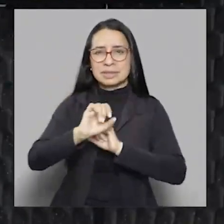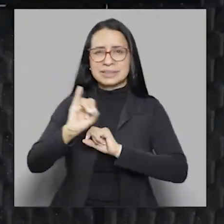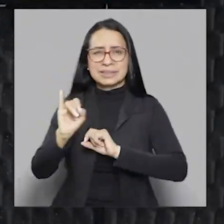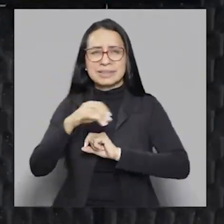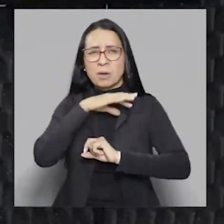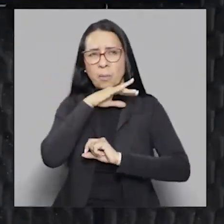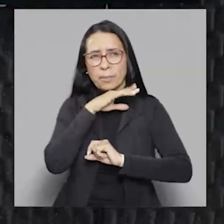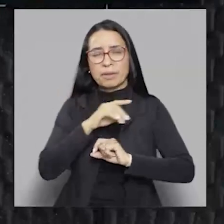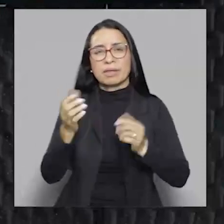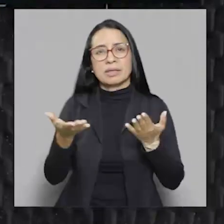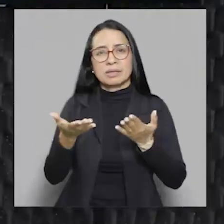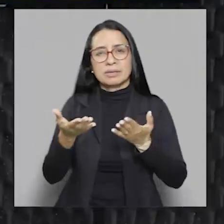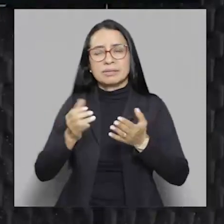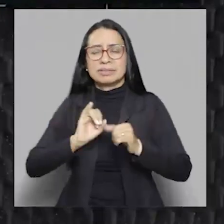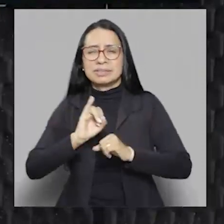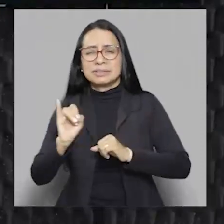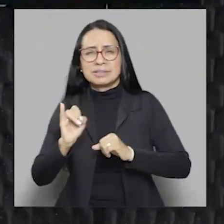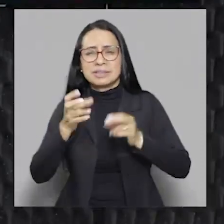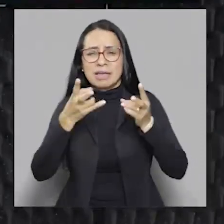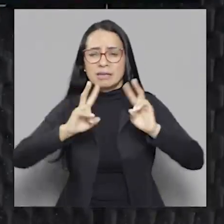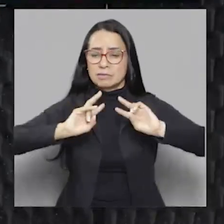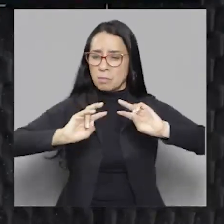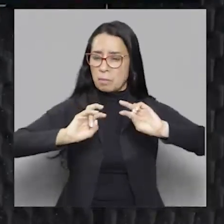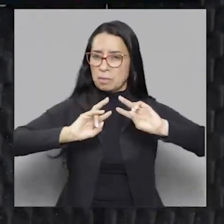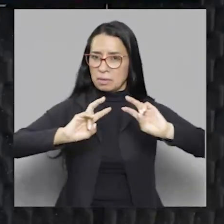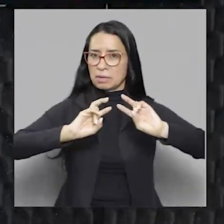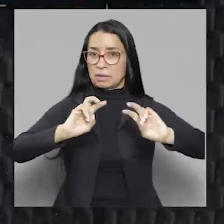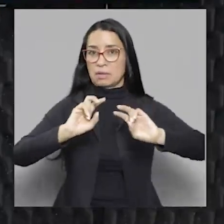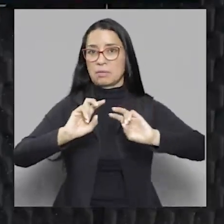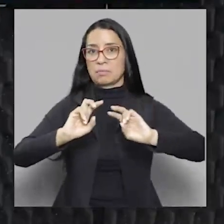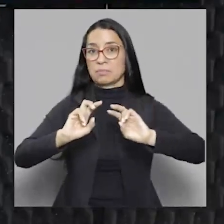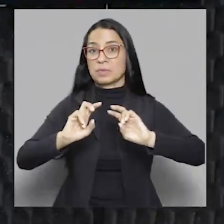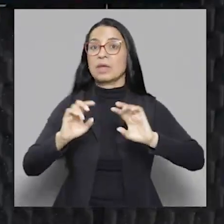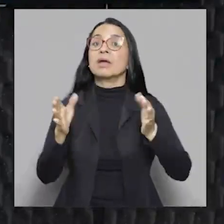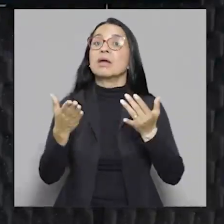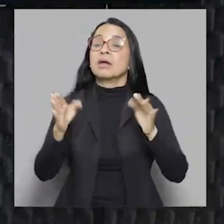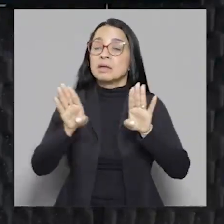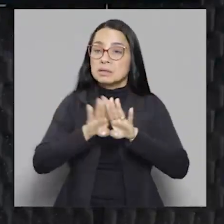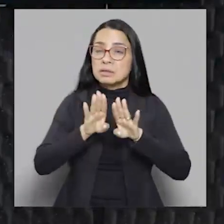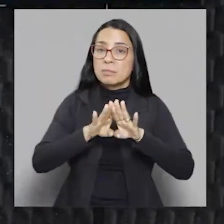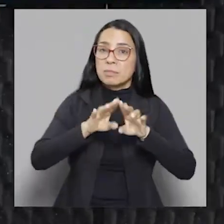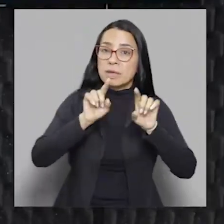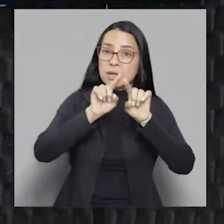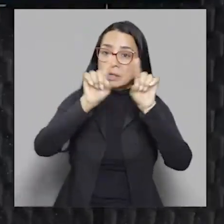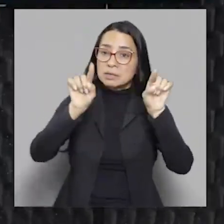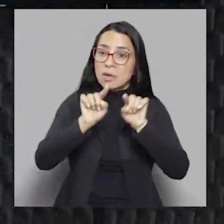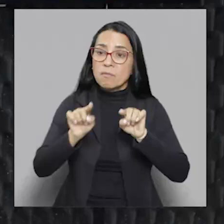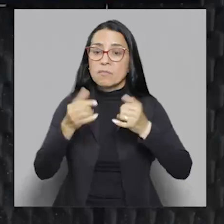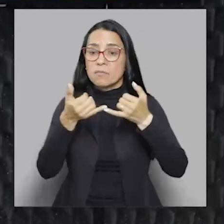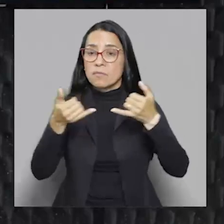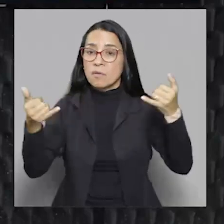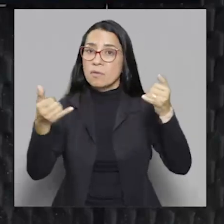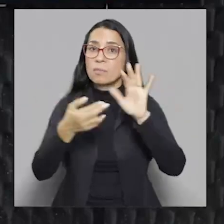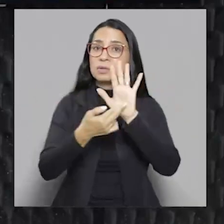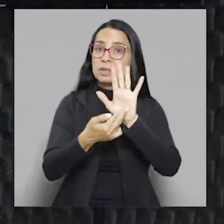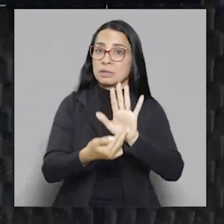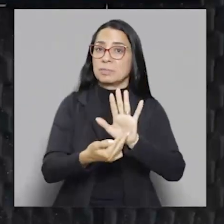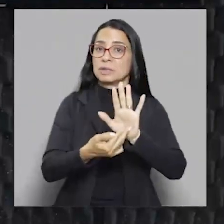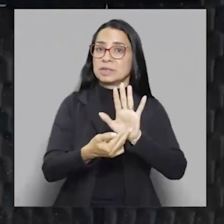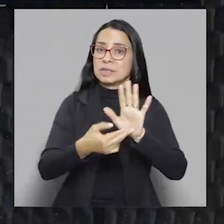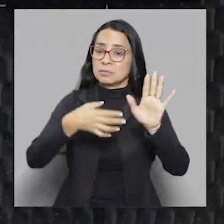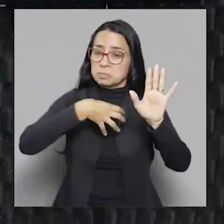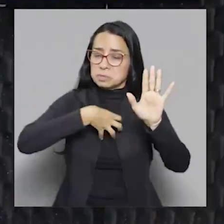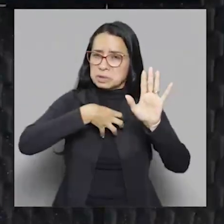você quer chamar mais atenção. As cores, as formas, elas refletem estados emocionais, estados psicológicos,